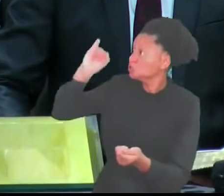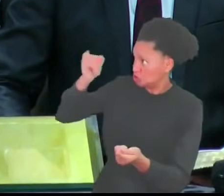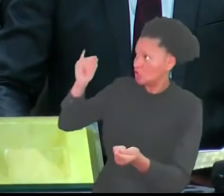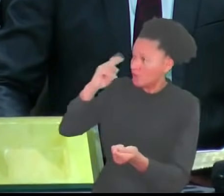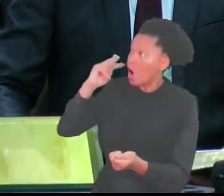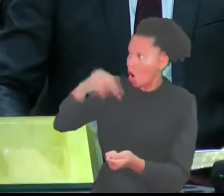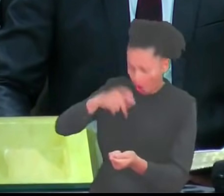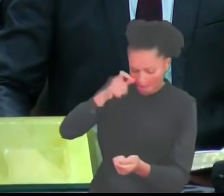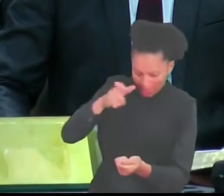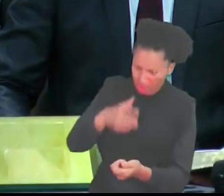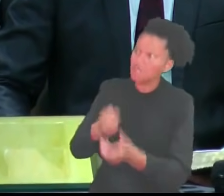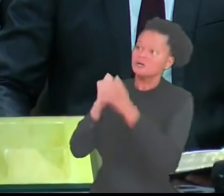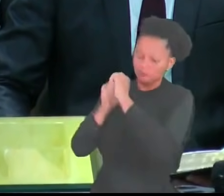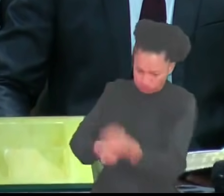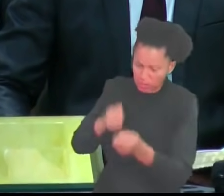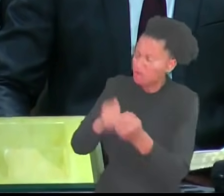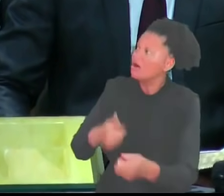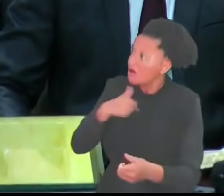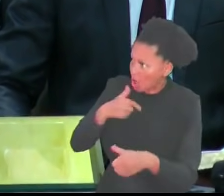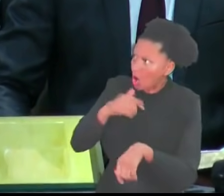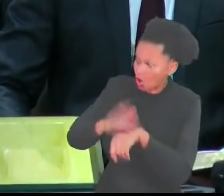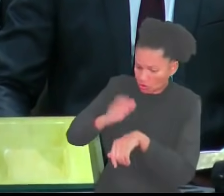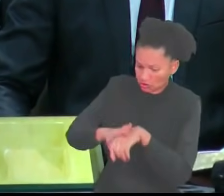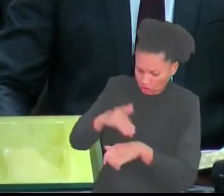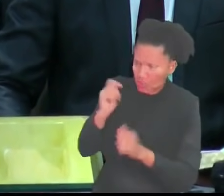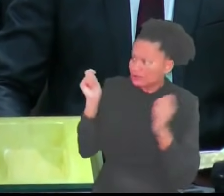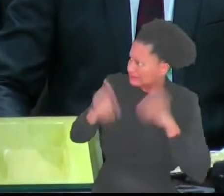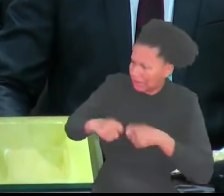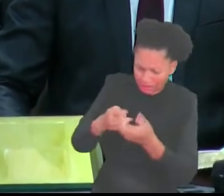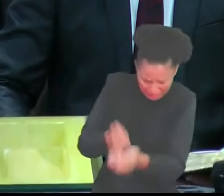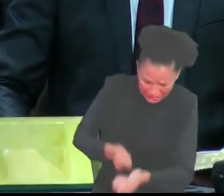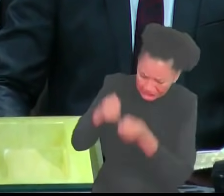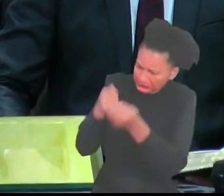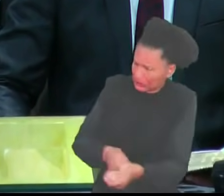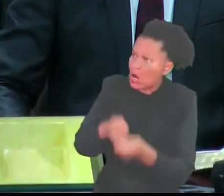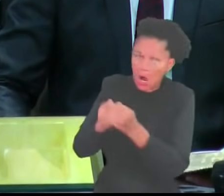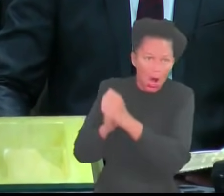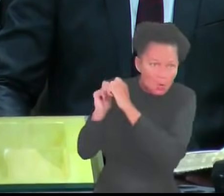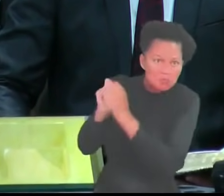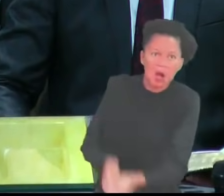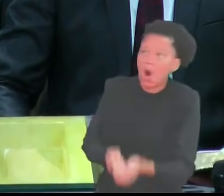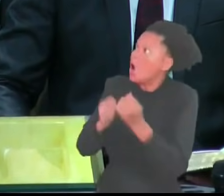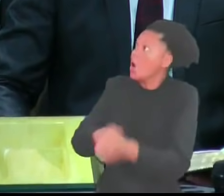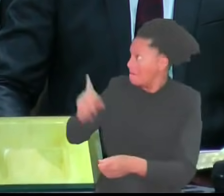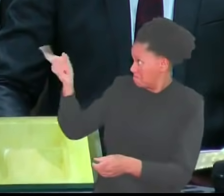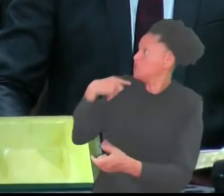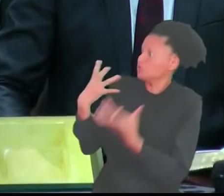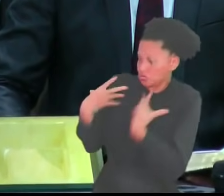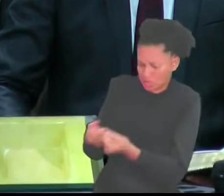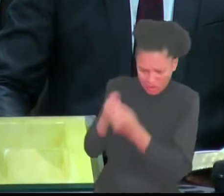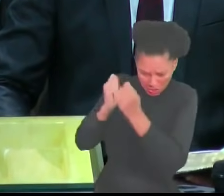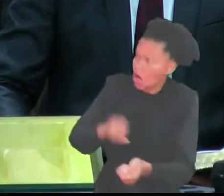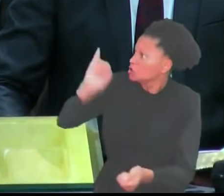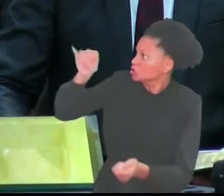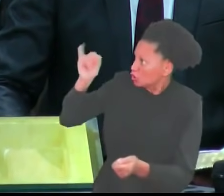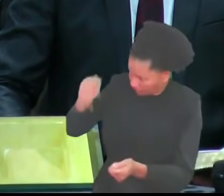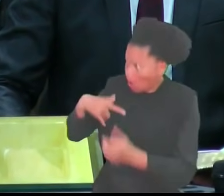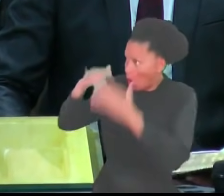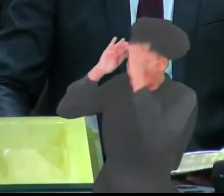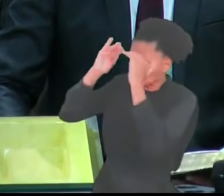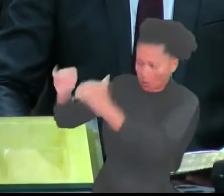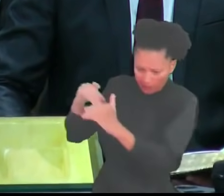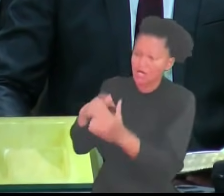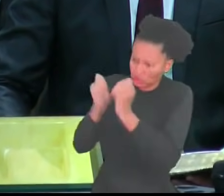meu interesse, Jeová, olha o que eu estou fazendo o que posso, Jeová, eu estou fazendo o que o Senhor mandou, Jeová, eu estou